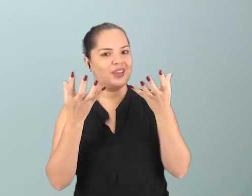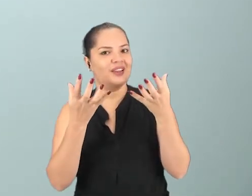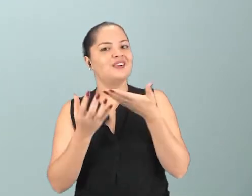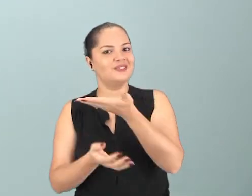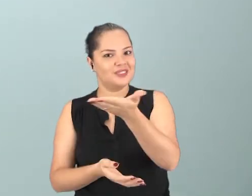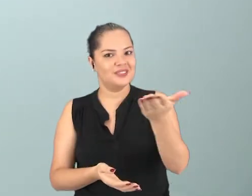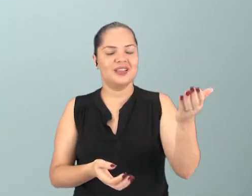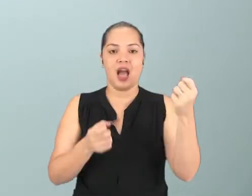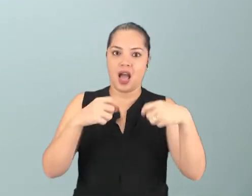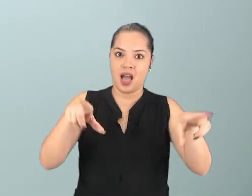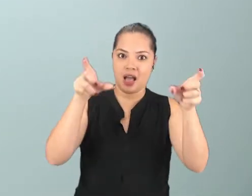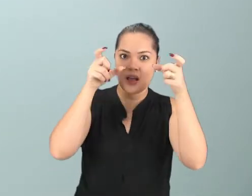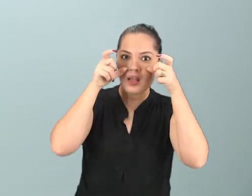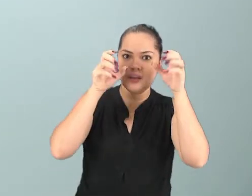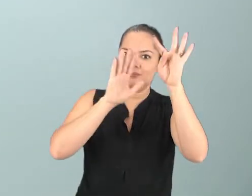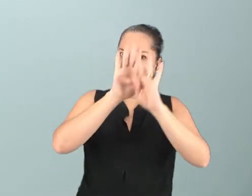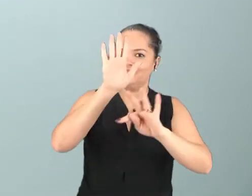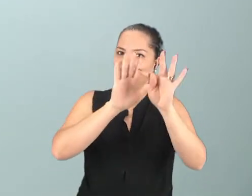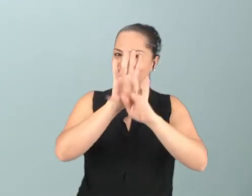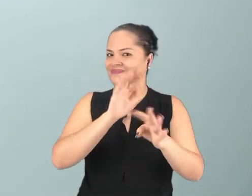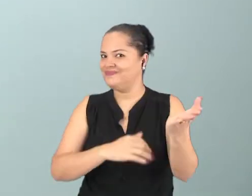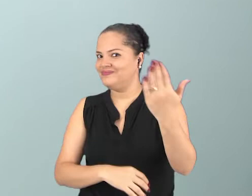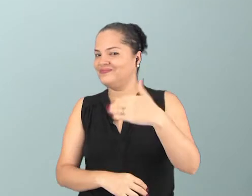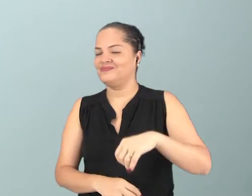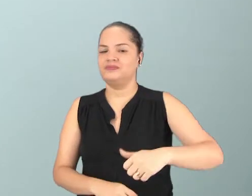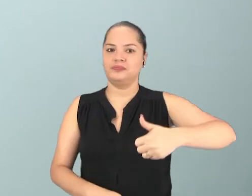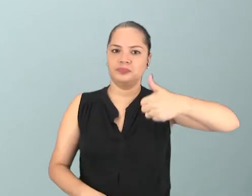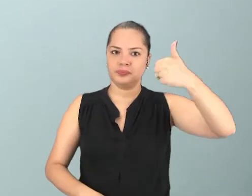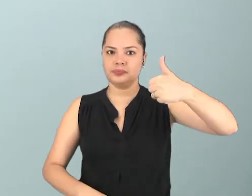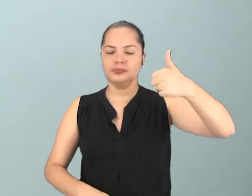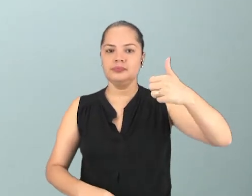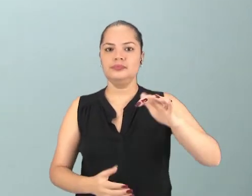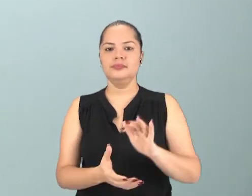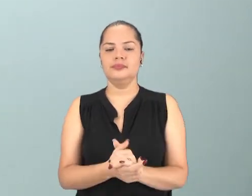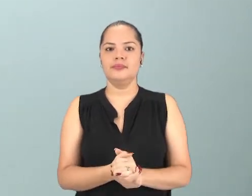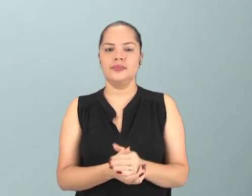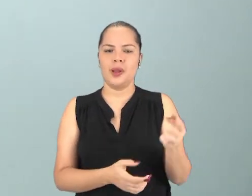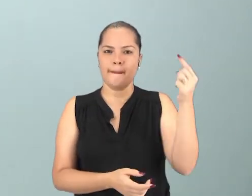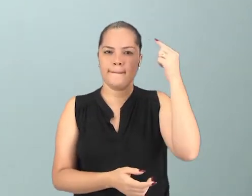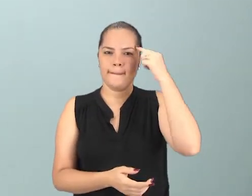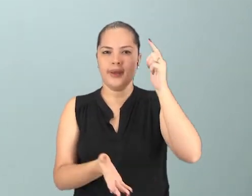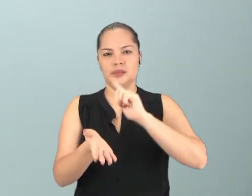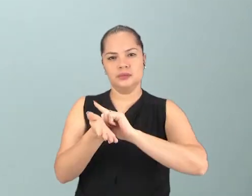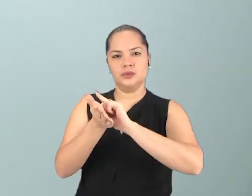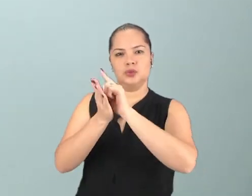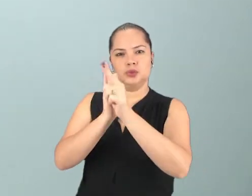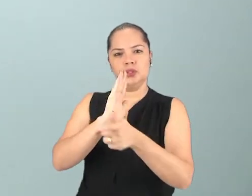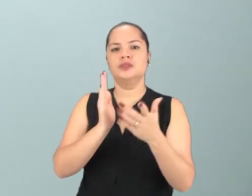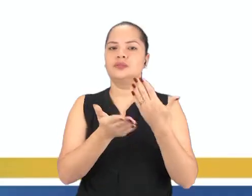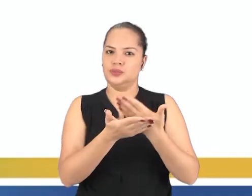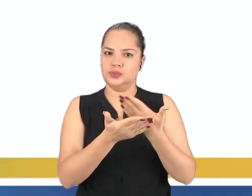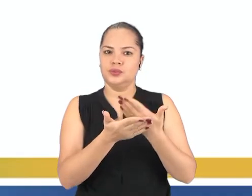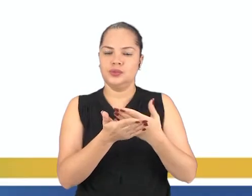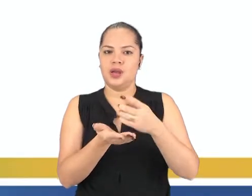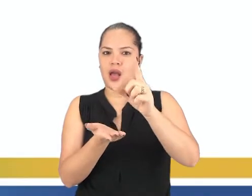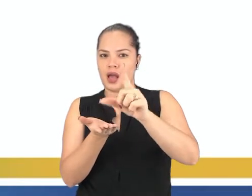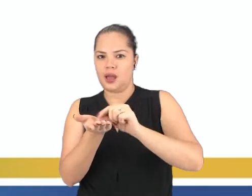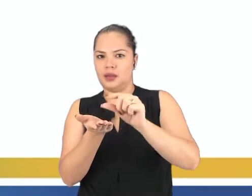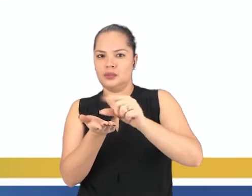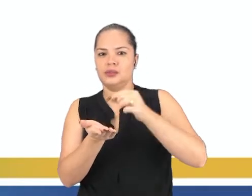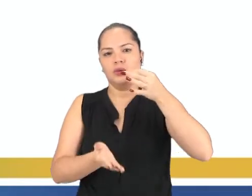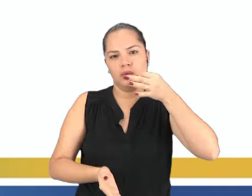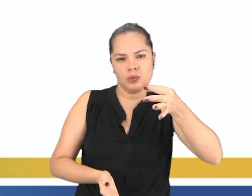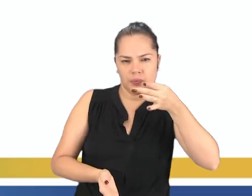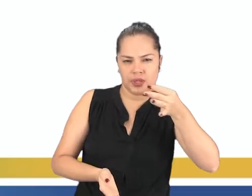atenção no texto. Vamos lá. Questão número 1. Pensando no gênero que estamos estudando, que é o artigo de